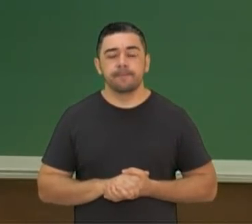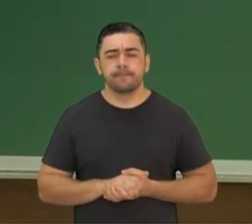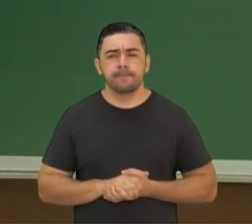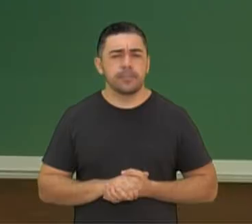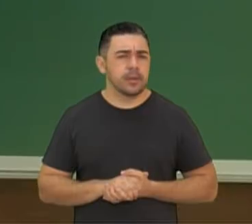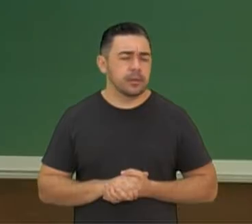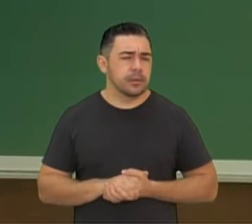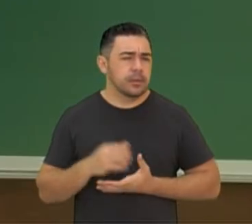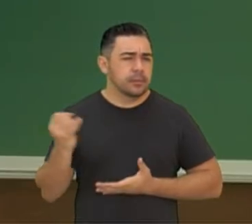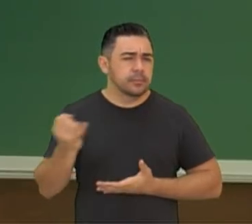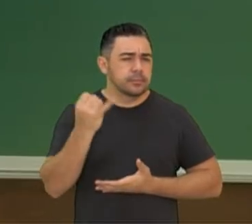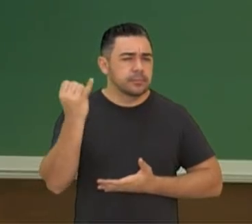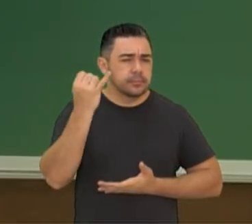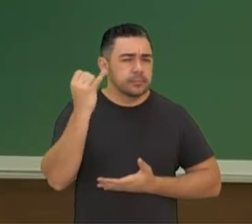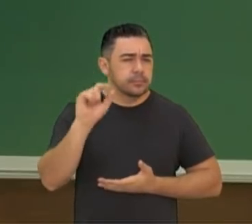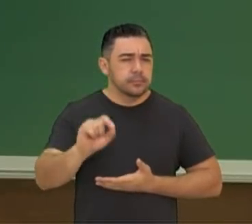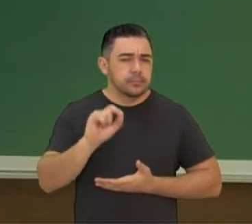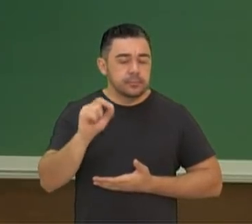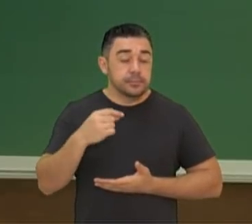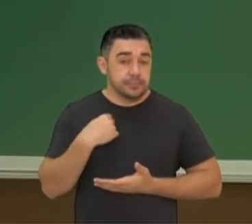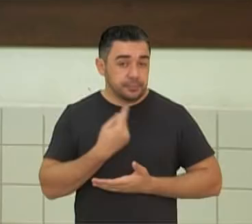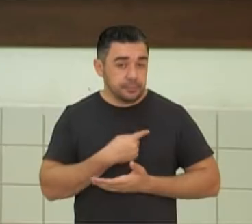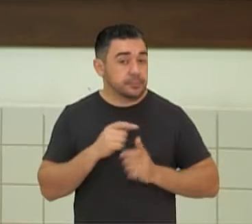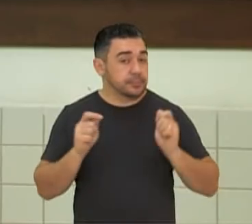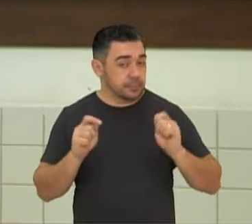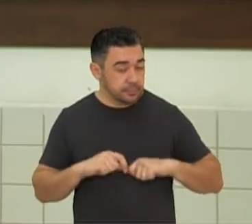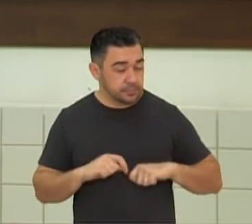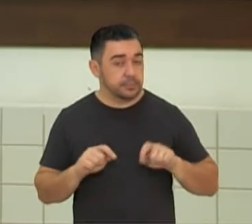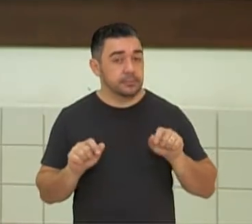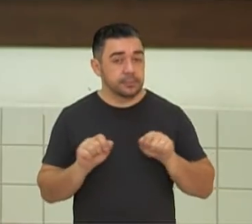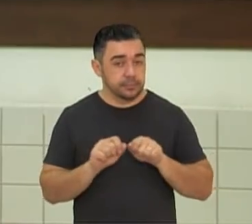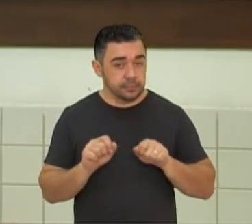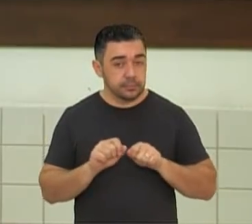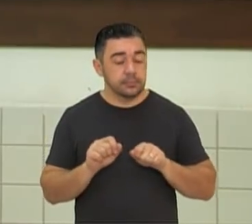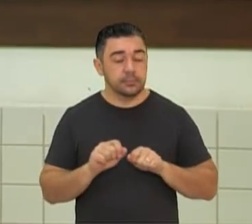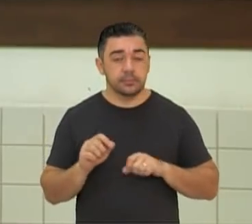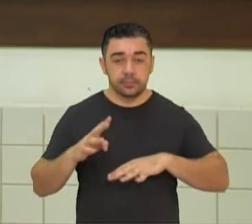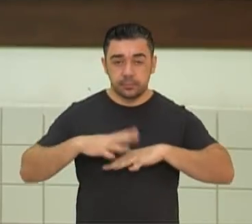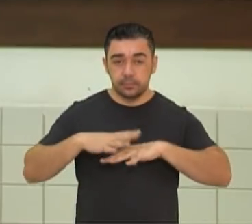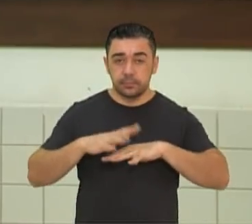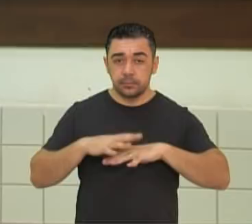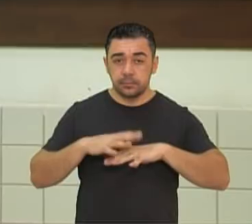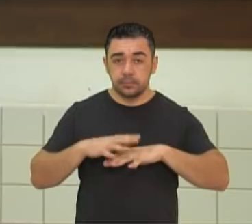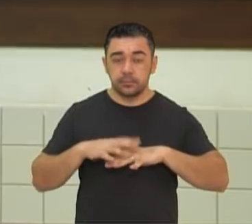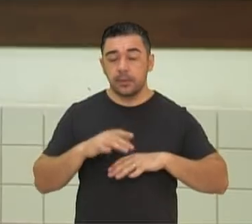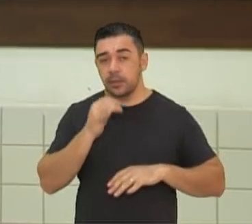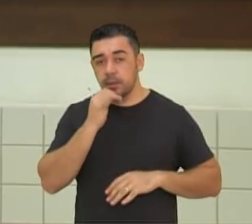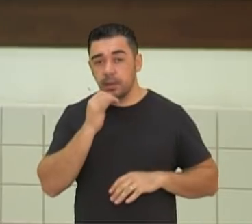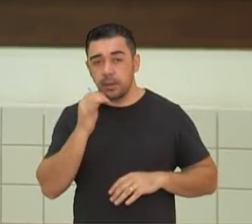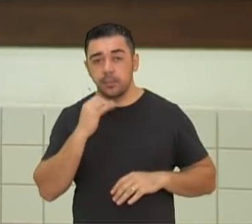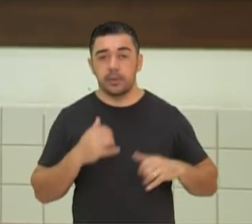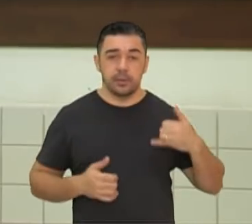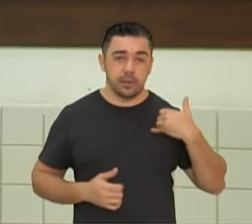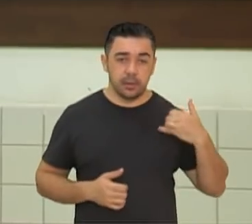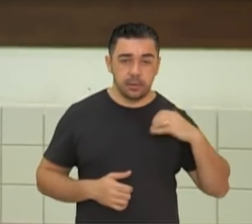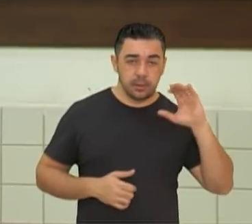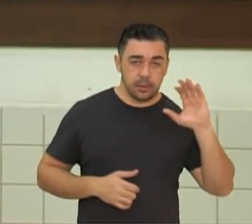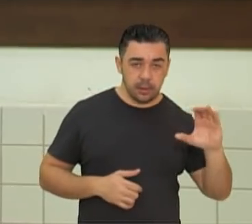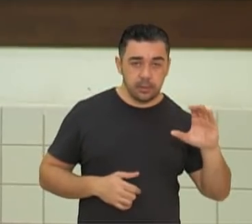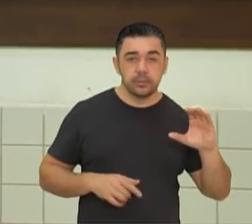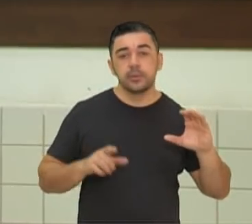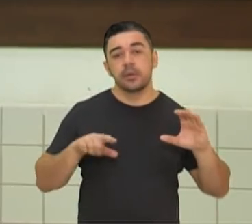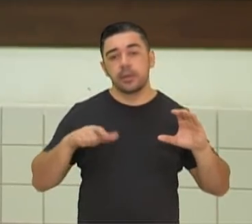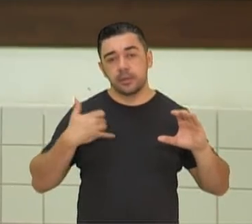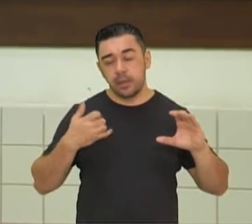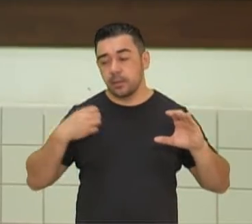Uma coisa importante é a seguinte. Nós poderíamos ter escrito essa sentença matemática usando uma letra para a idade da Cláudia e uma letra para a